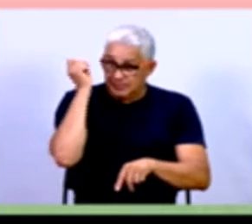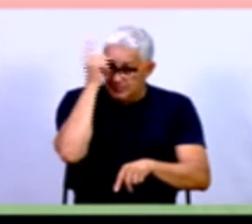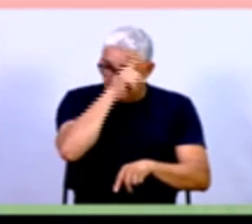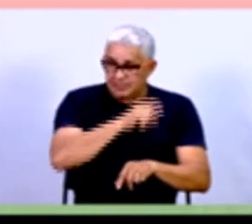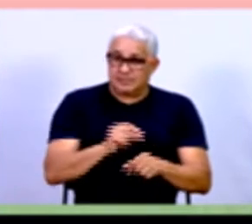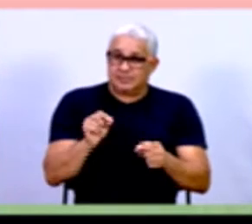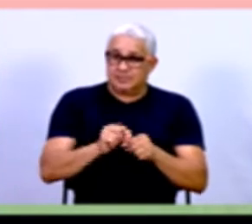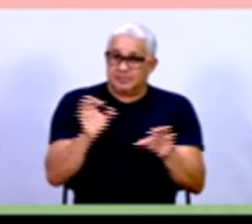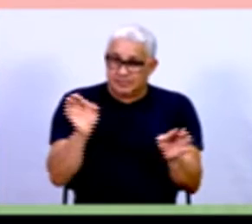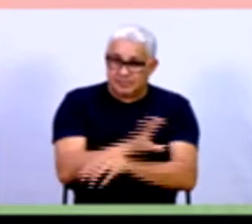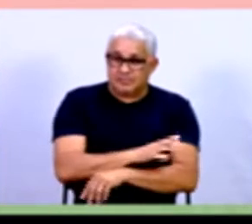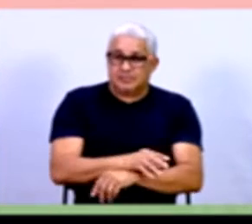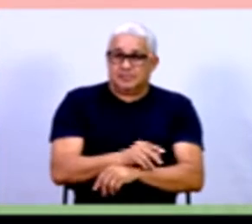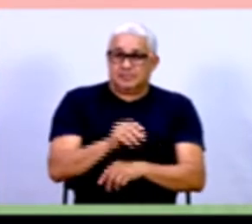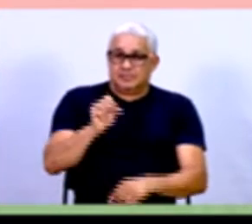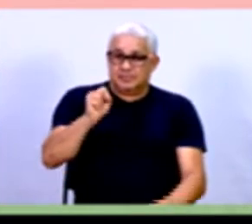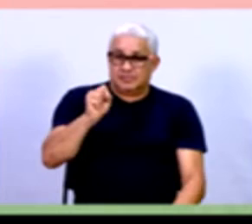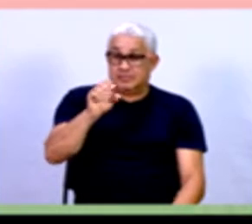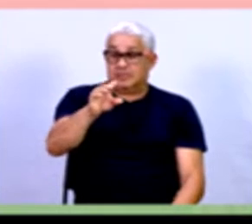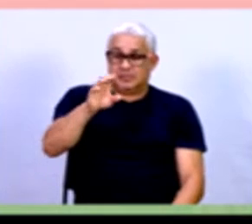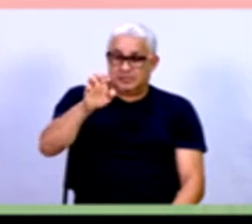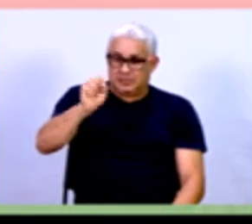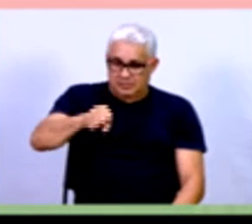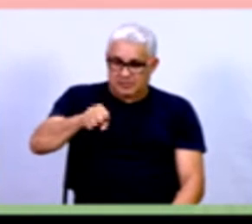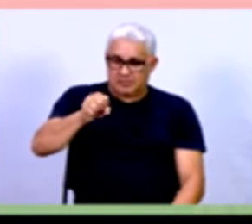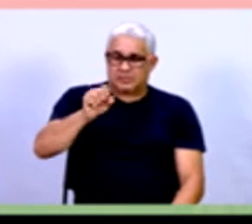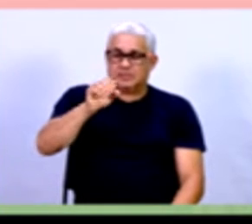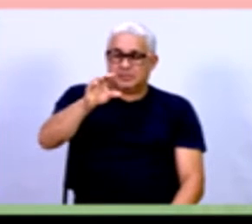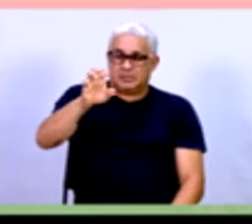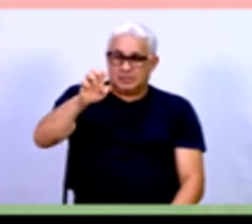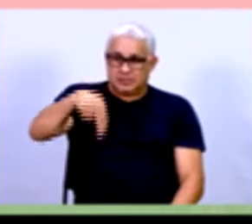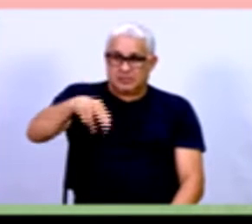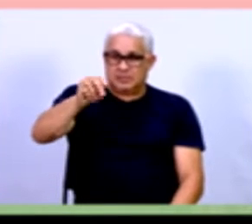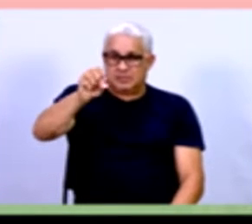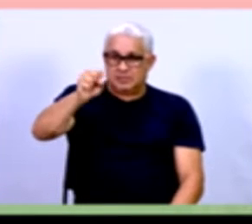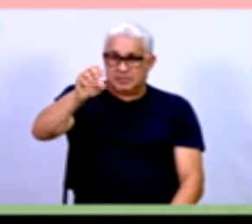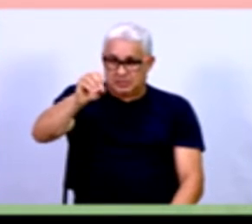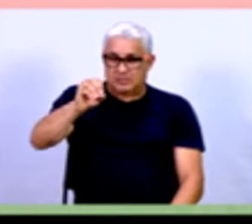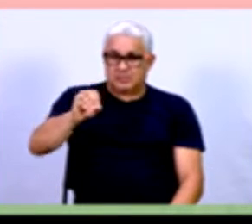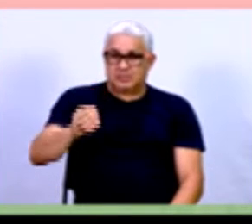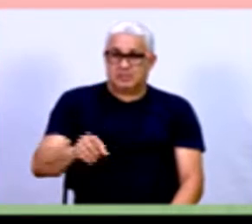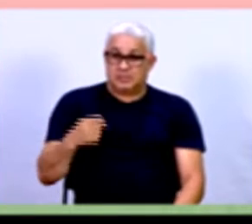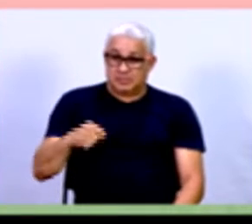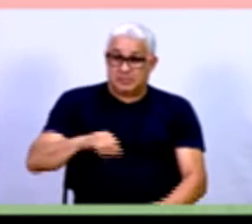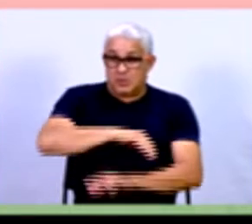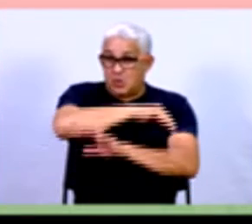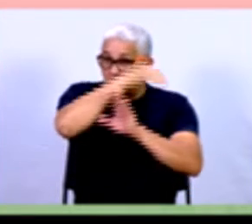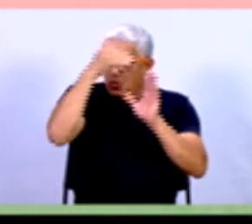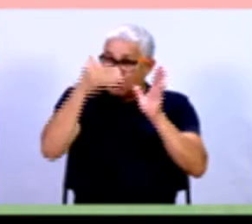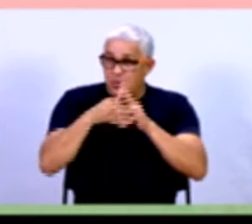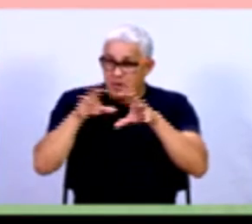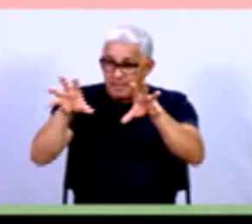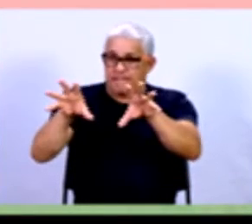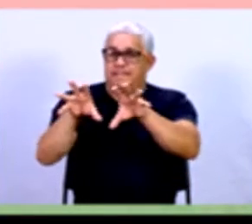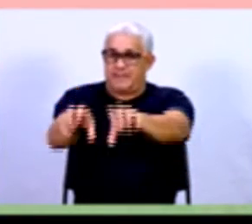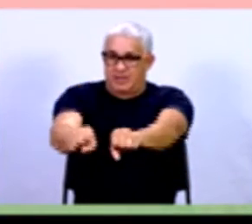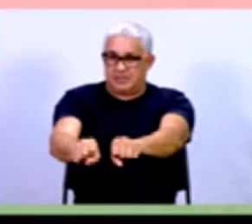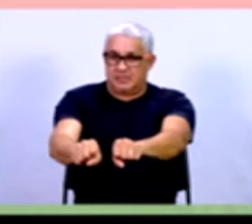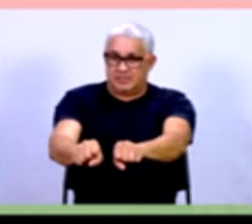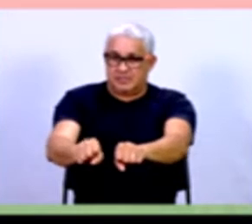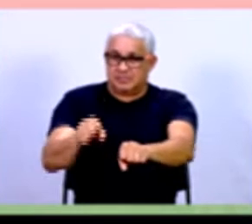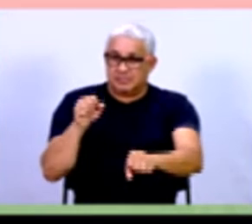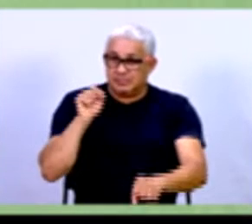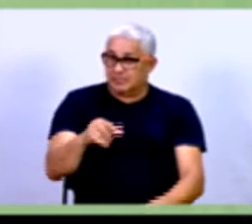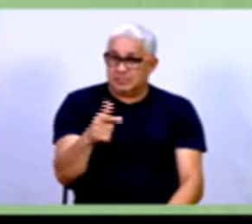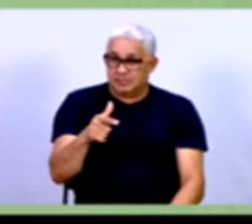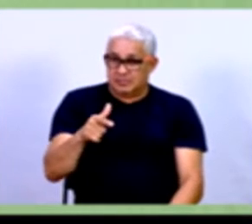ser feito o censo quando realmente tiver que pegar o todo, né? Senão, a gente com certeza vai para a amostra, né?